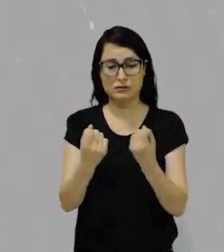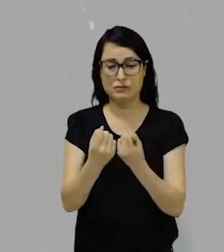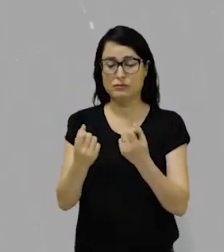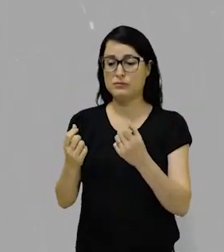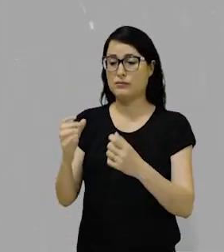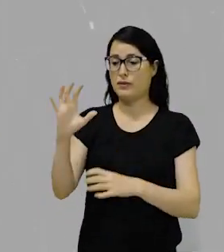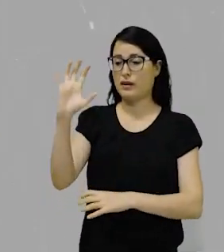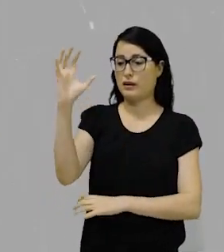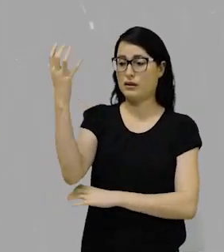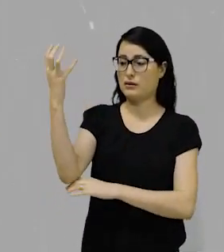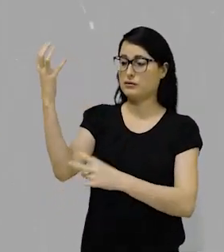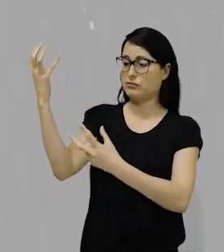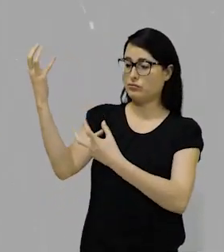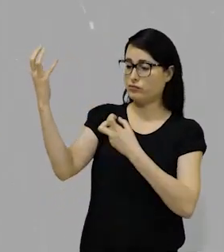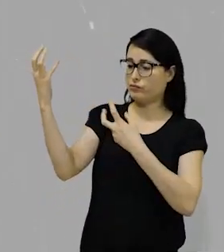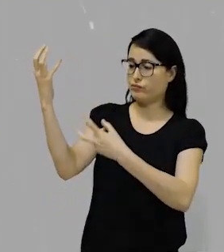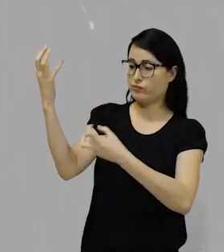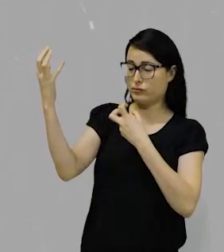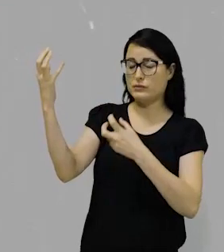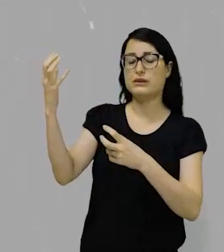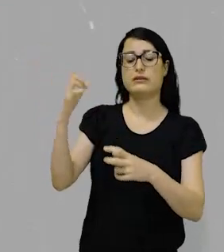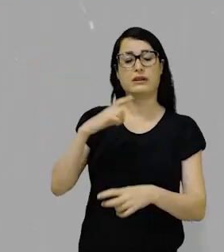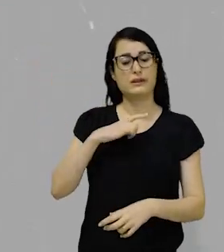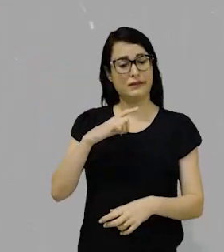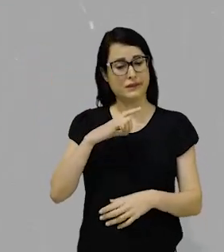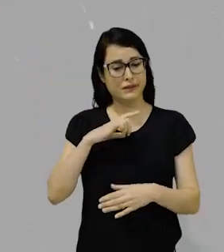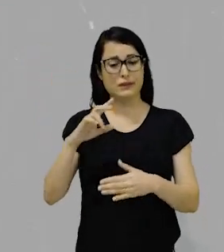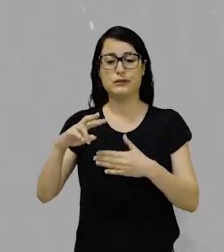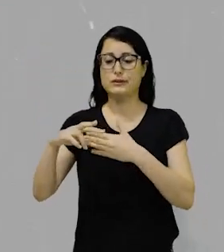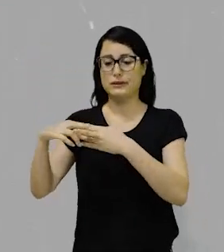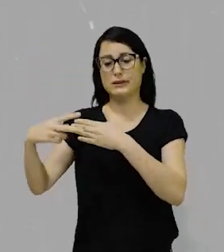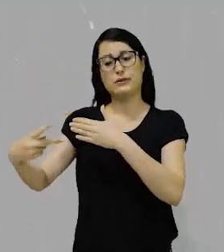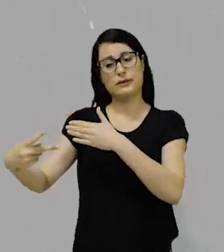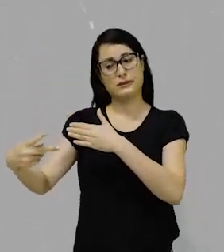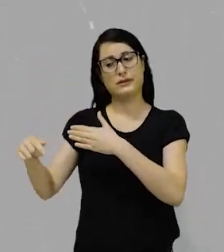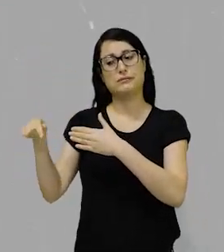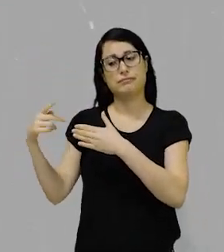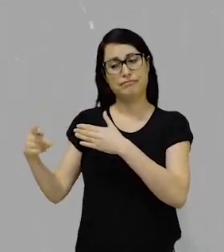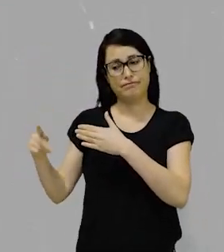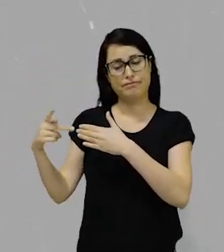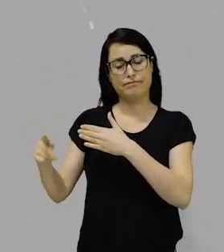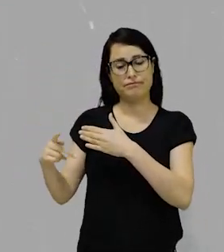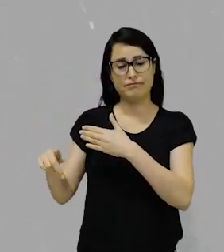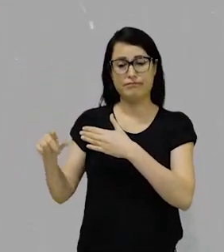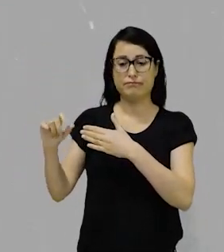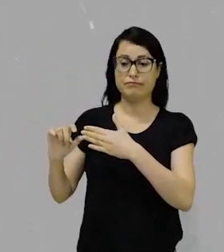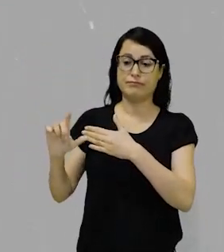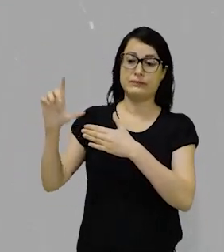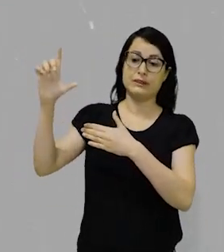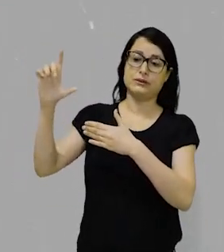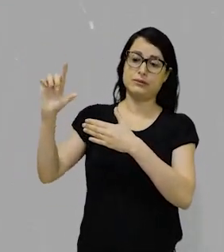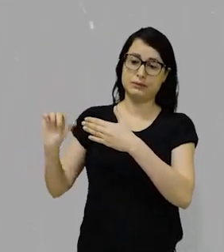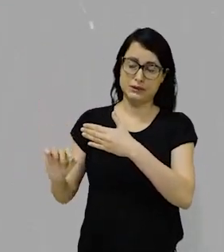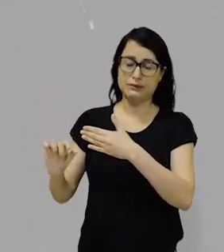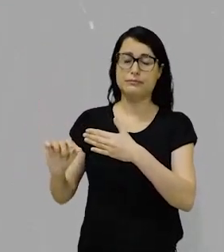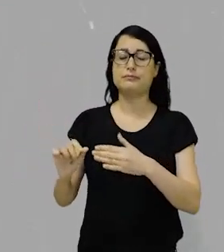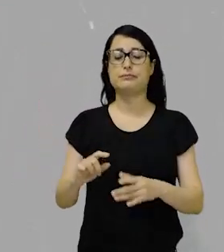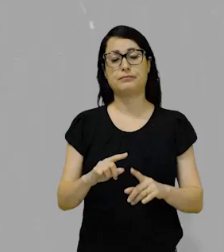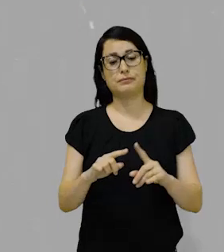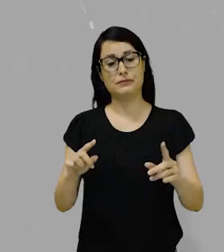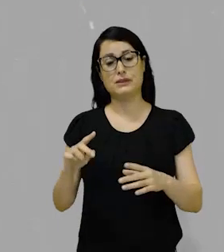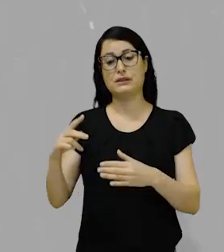recursos do meio ambiente trará consequências para esse meio, em maior ou menor intensidade. Agora,